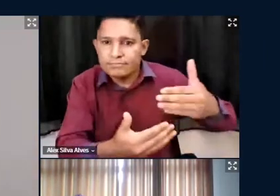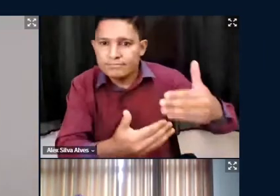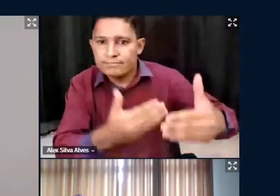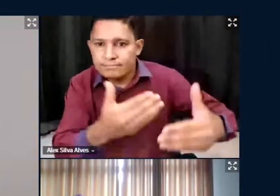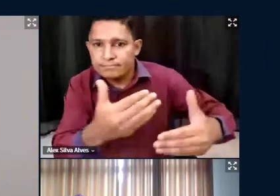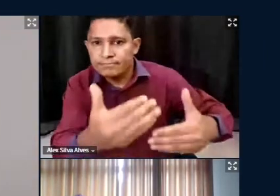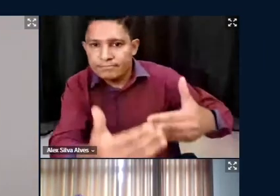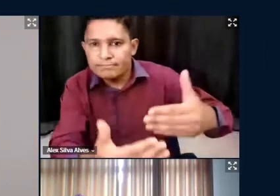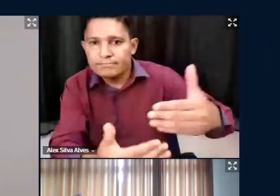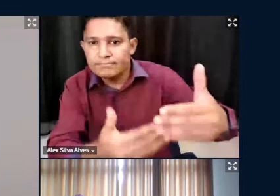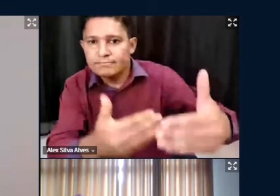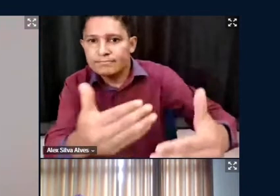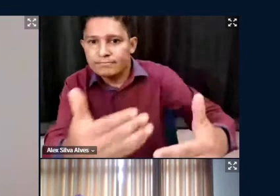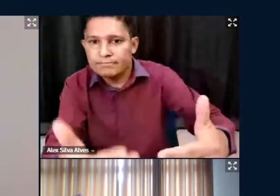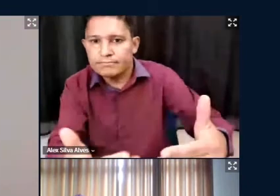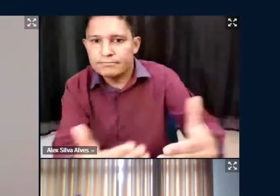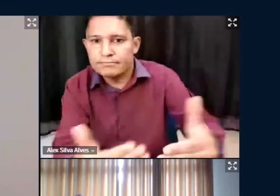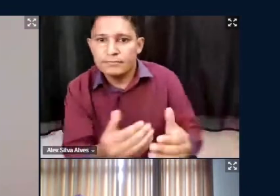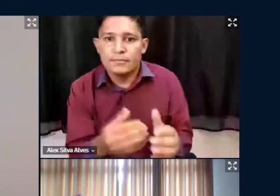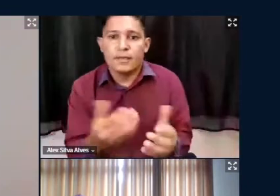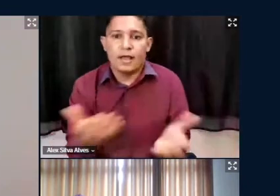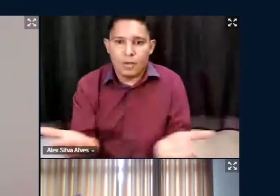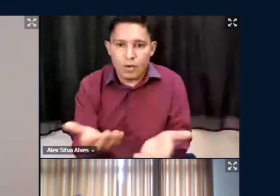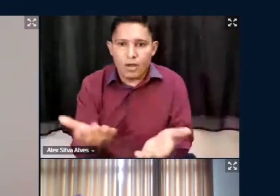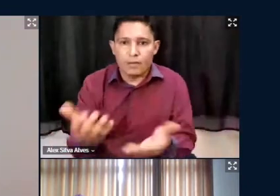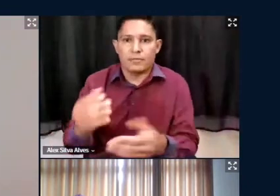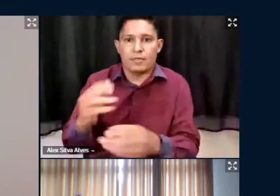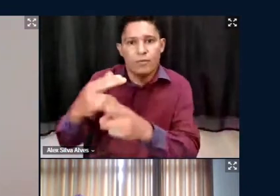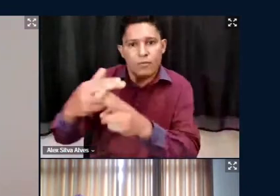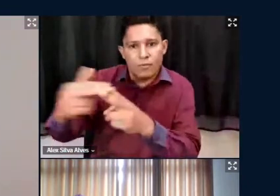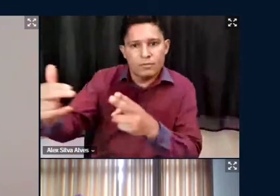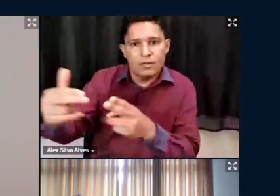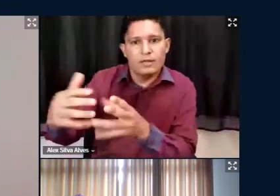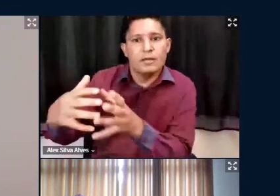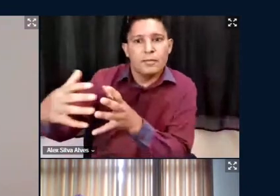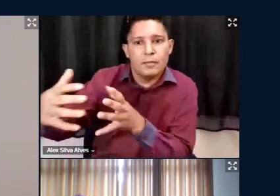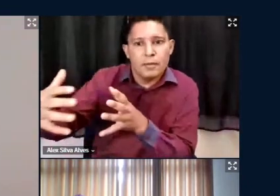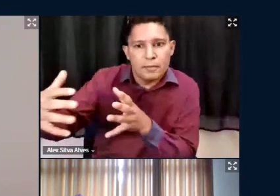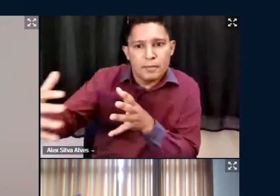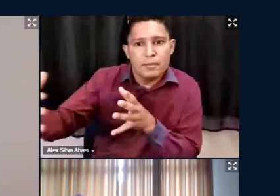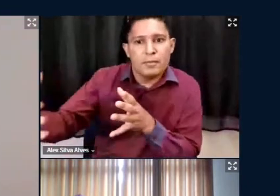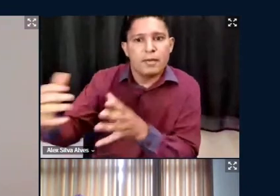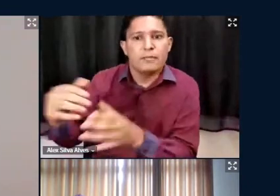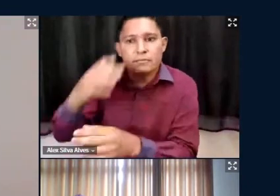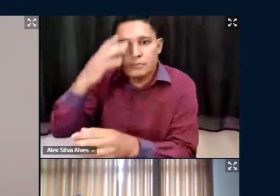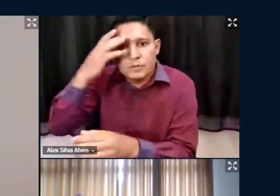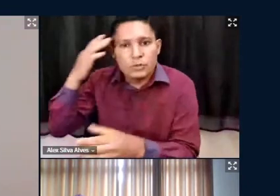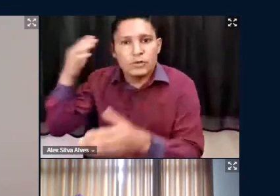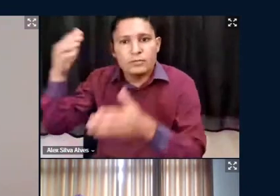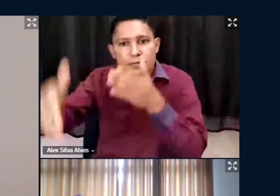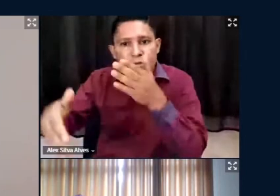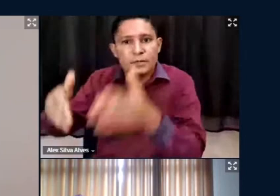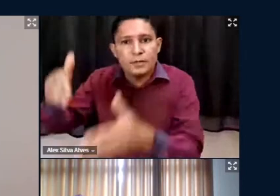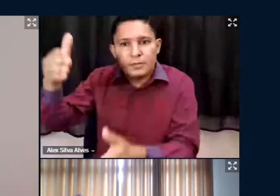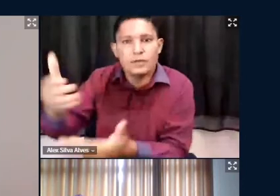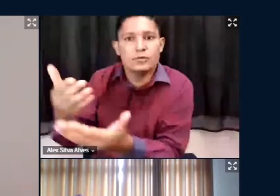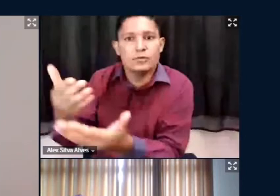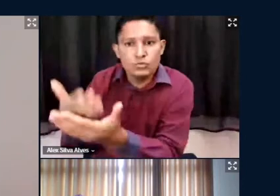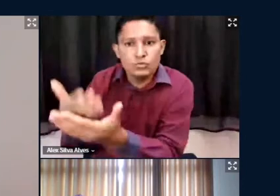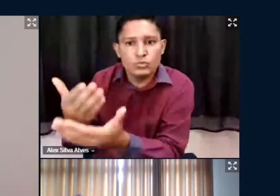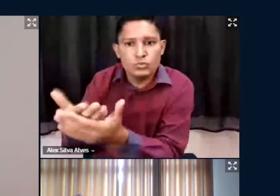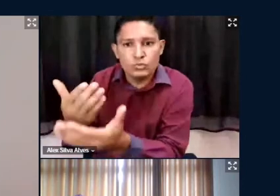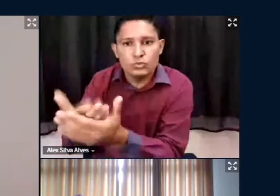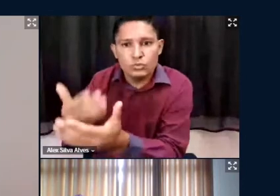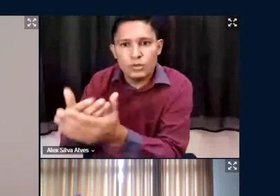do sinal termo em si, a esse processo que foi feito. Então, agora, o que tem crescido na UNB são